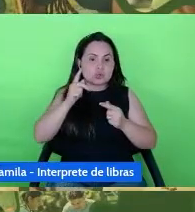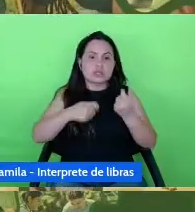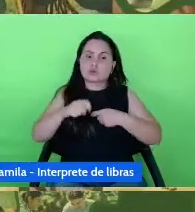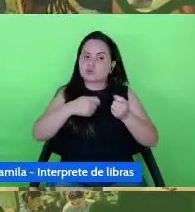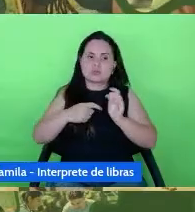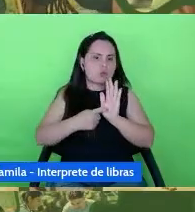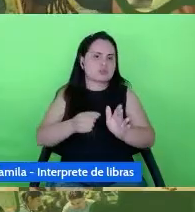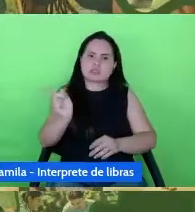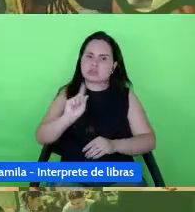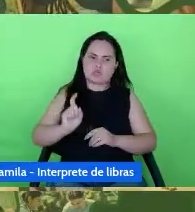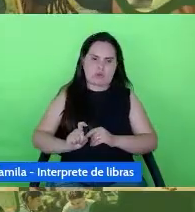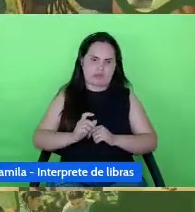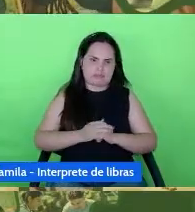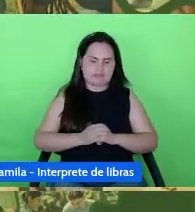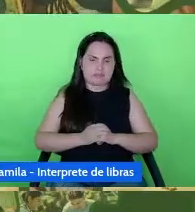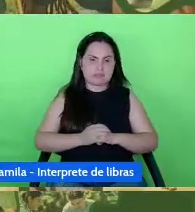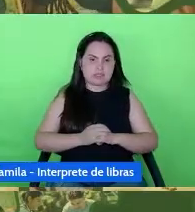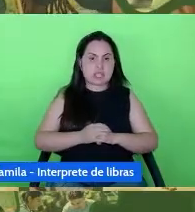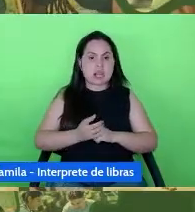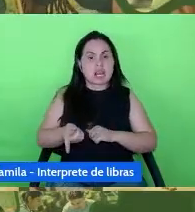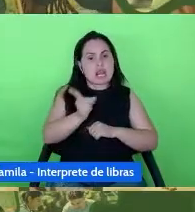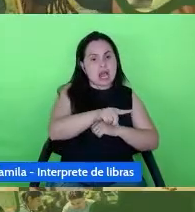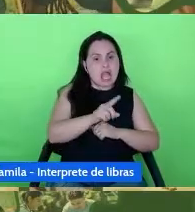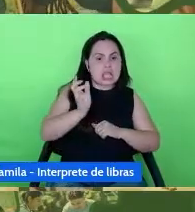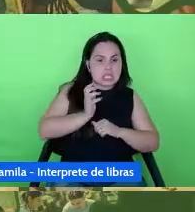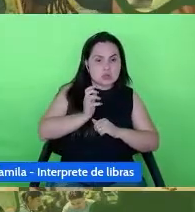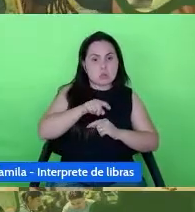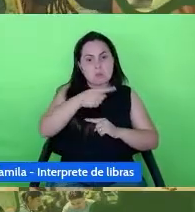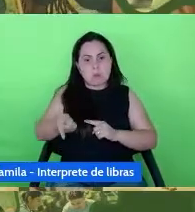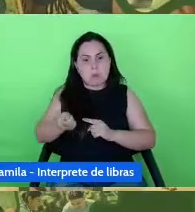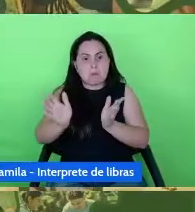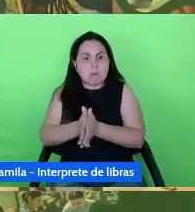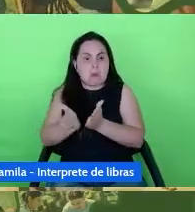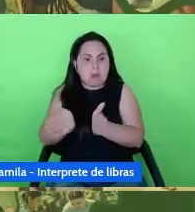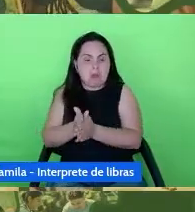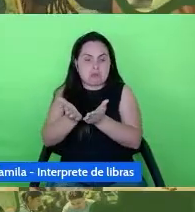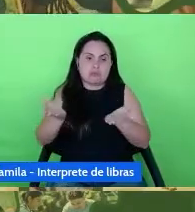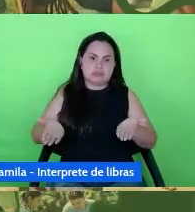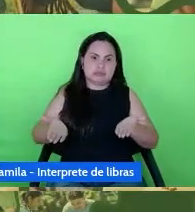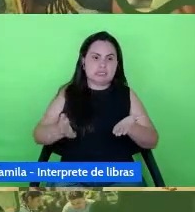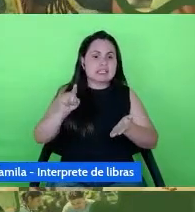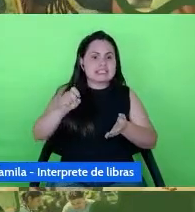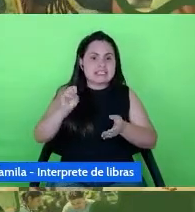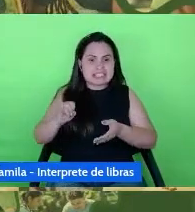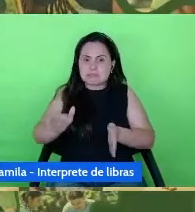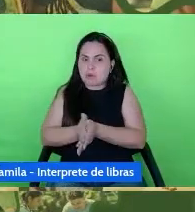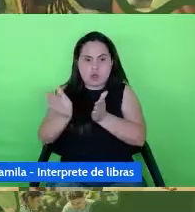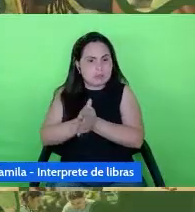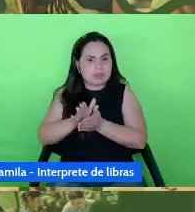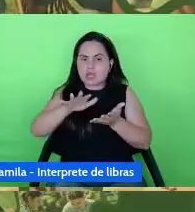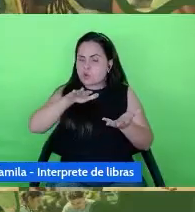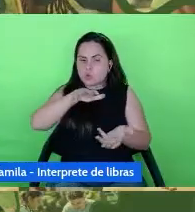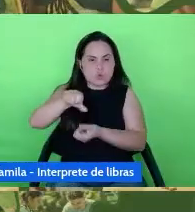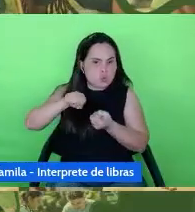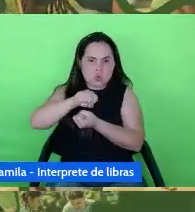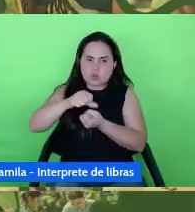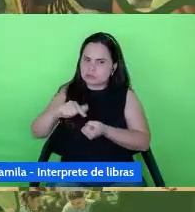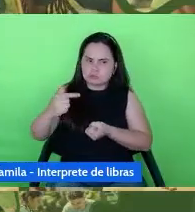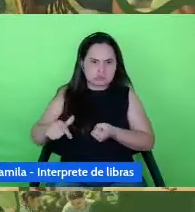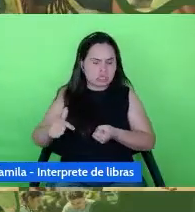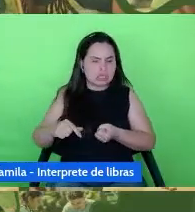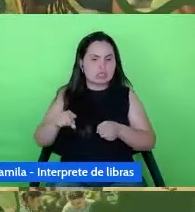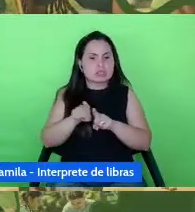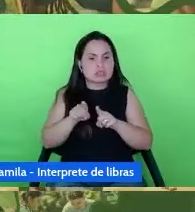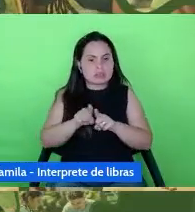isso. A riqueza de um lado e a pobreza de outro. E onde há pobreza, pessoal, não há sustentabilidade. Sustentabilidade é uma questão também